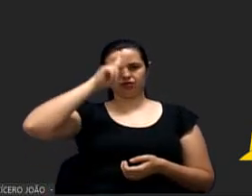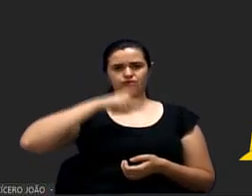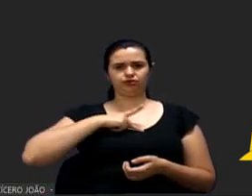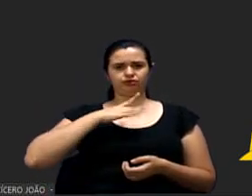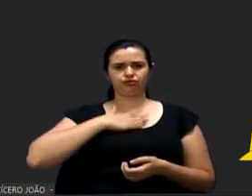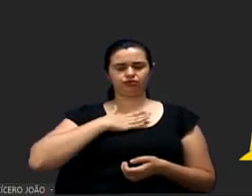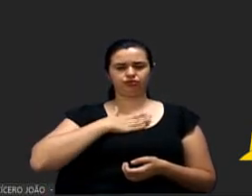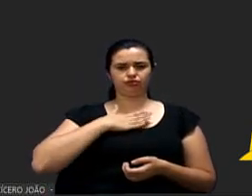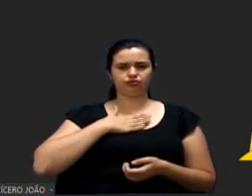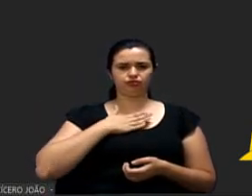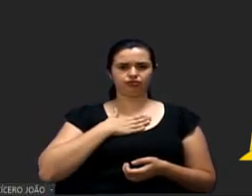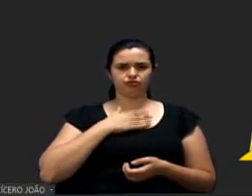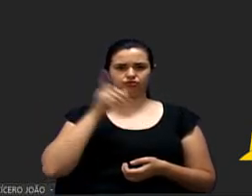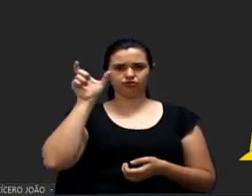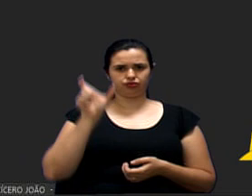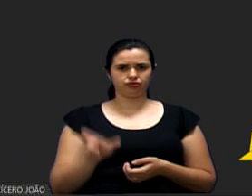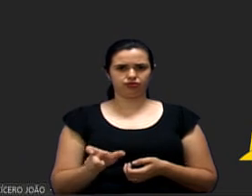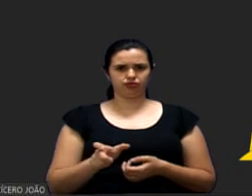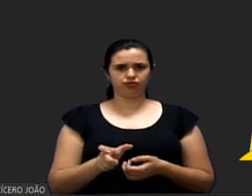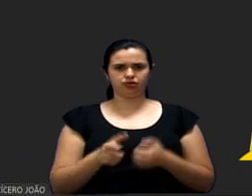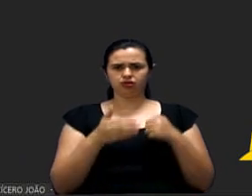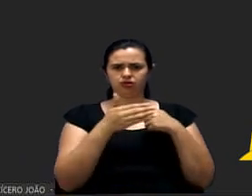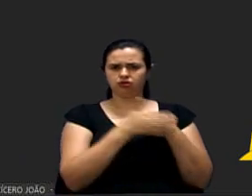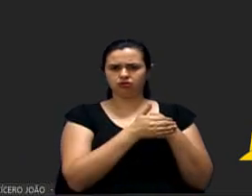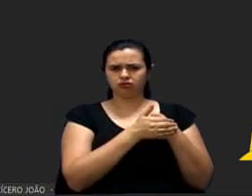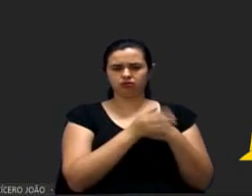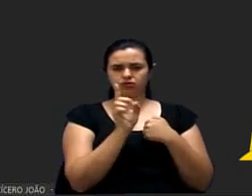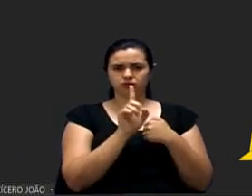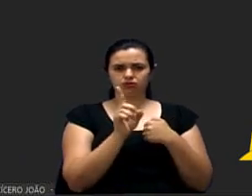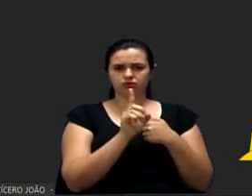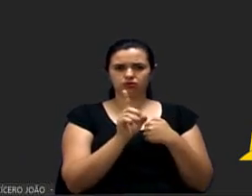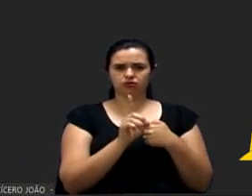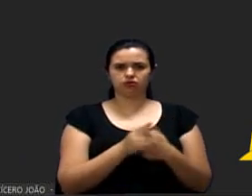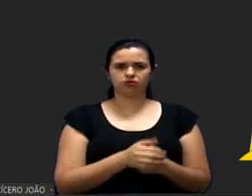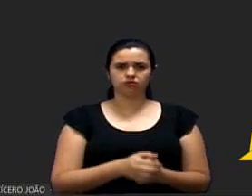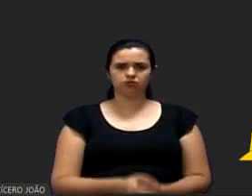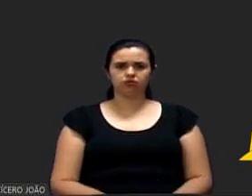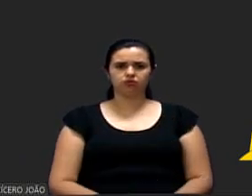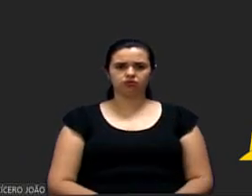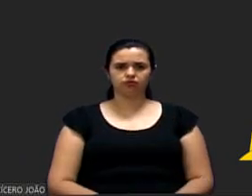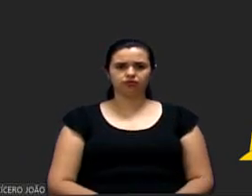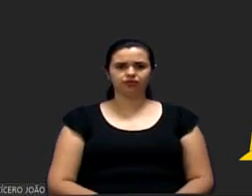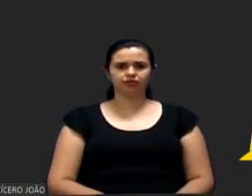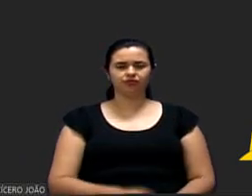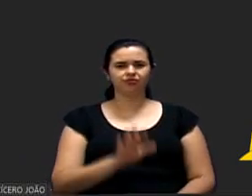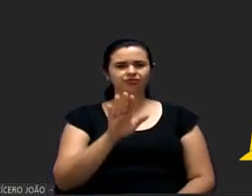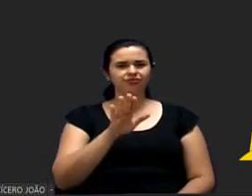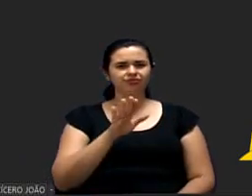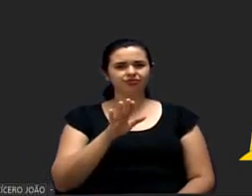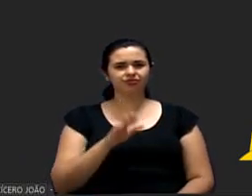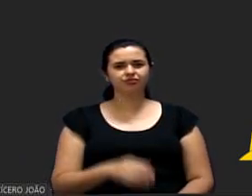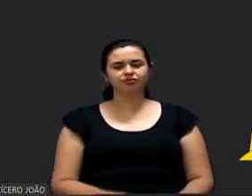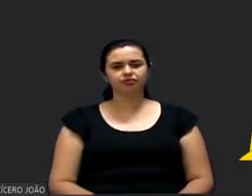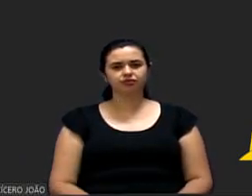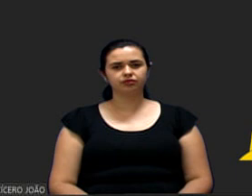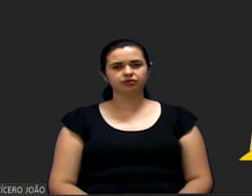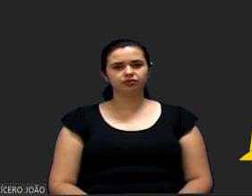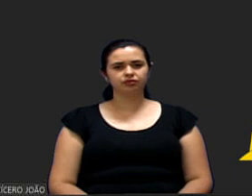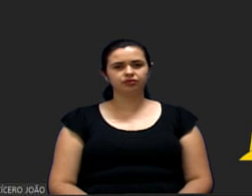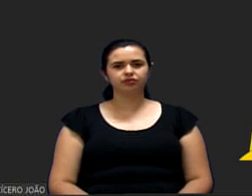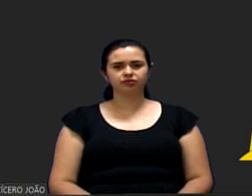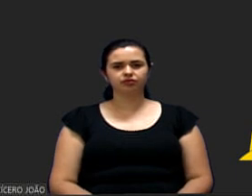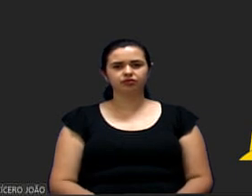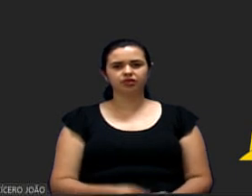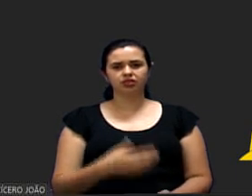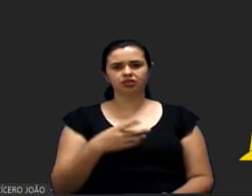Sempre. Eu não me escondo. Tá caindo aqui, caiu. Eu sou filho de pedreiro. Nunca fui filho de pedreiro. Honro igual e dou valor a quem é filho de